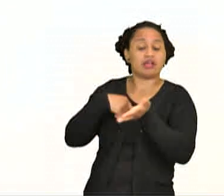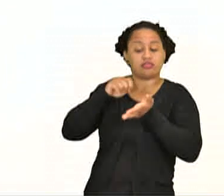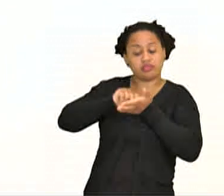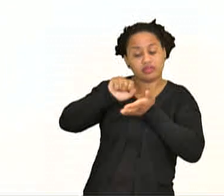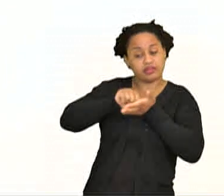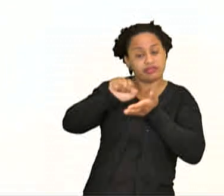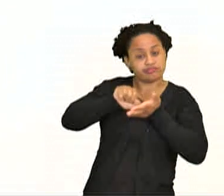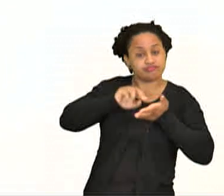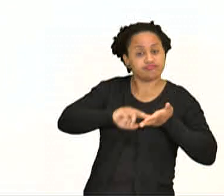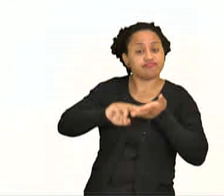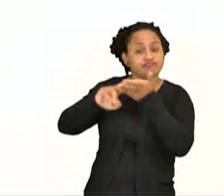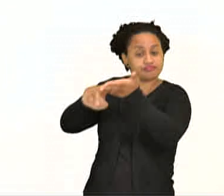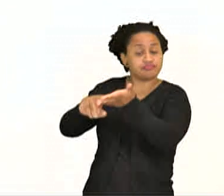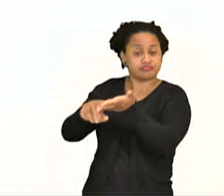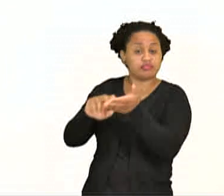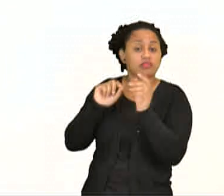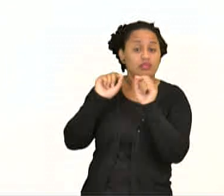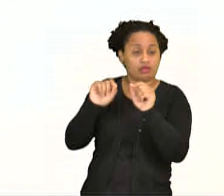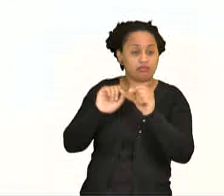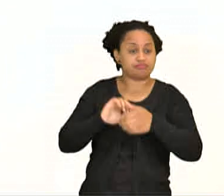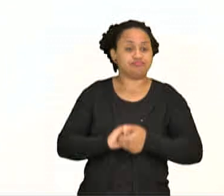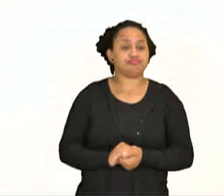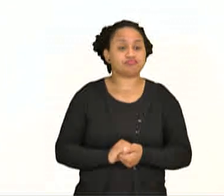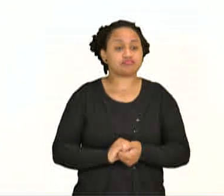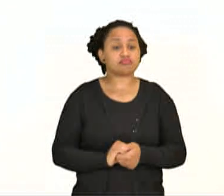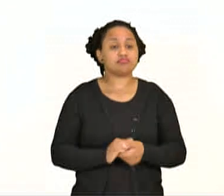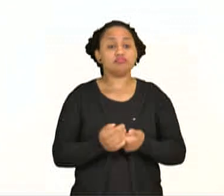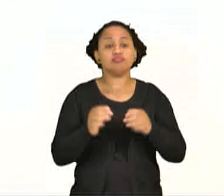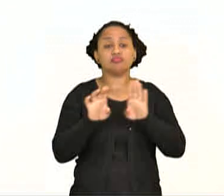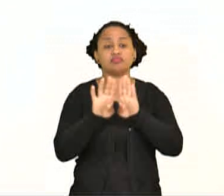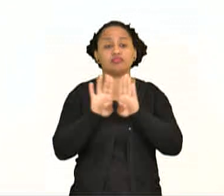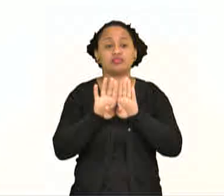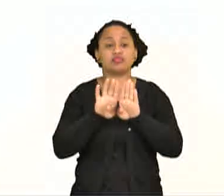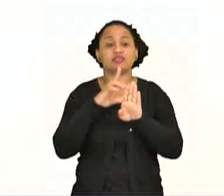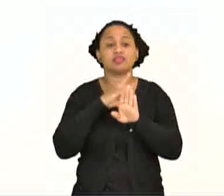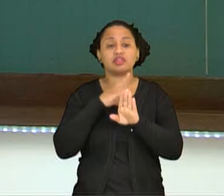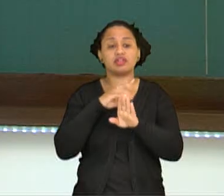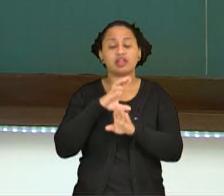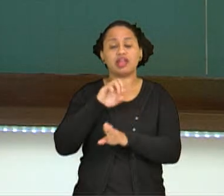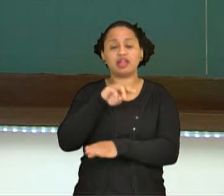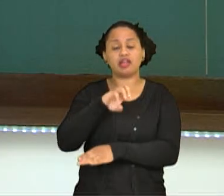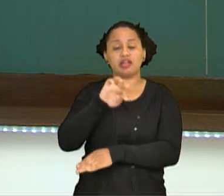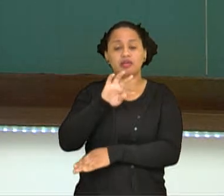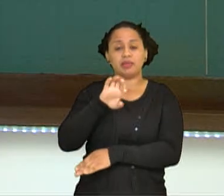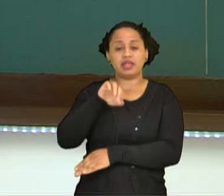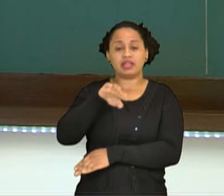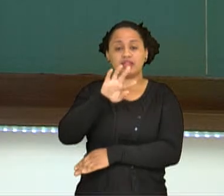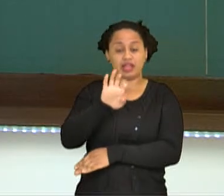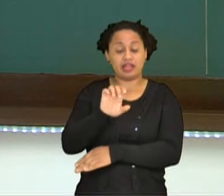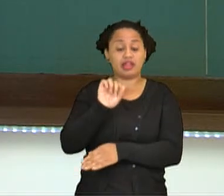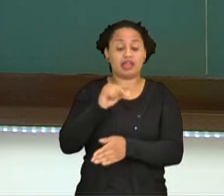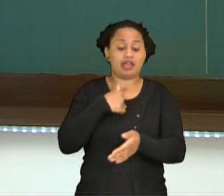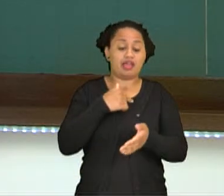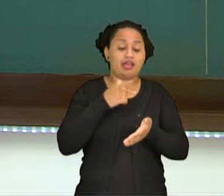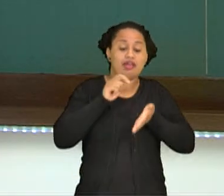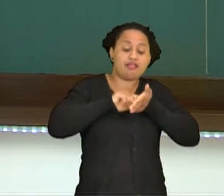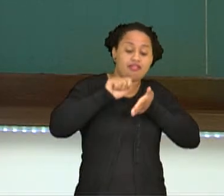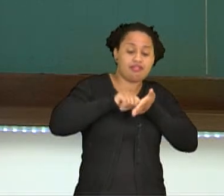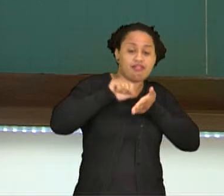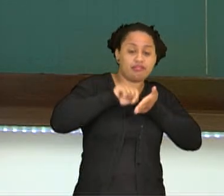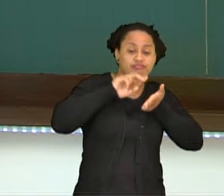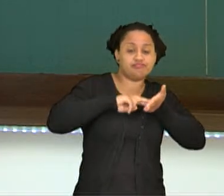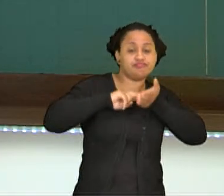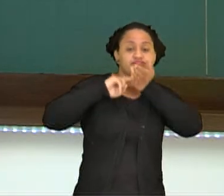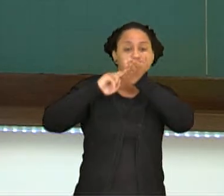a carta, né? Quem vai receber. Um remetente. Remetente é a pessoa que escreve, que envia a carta. Um texto de